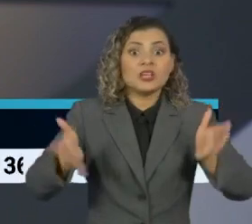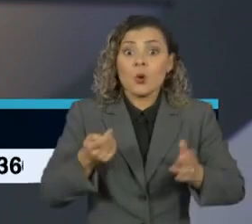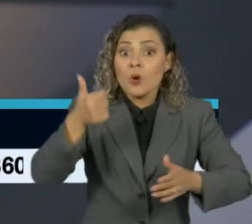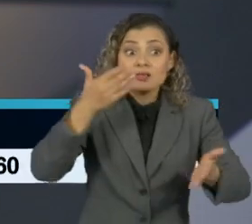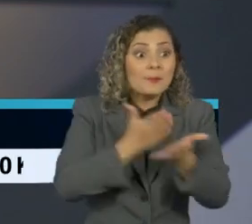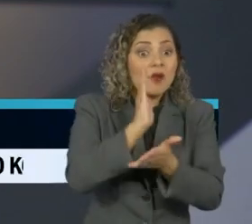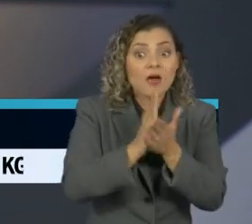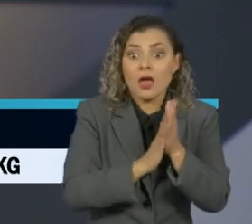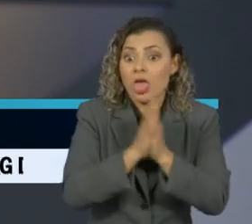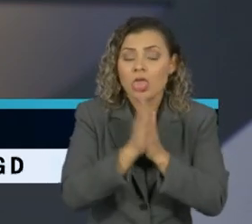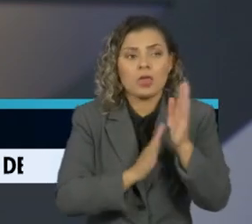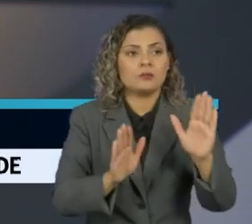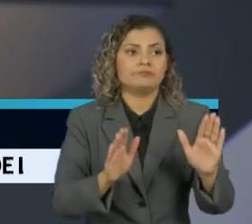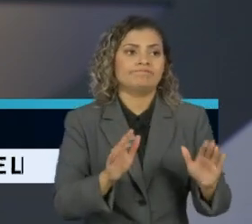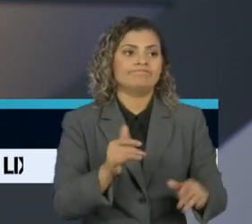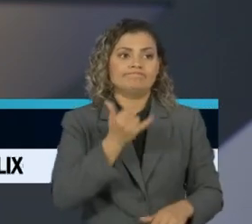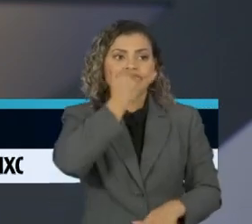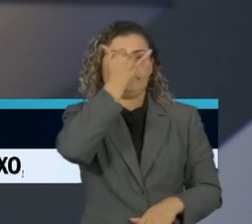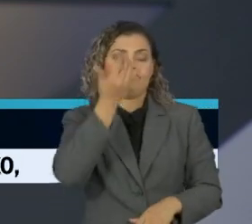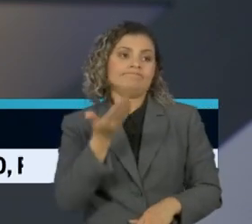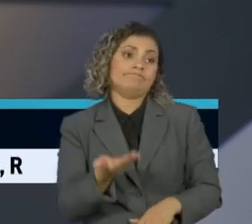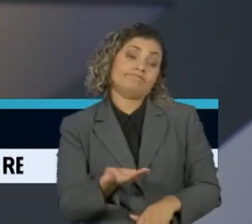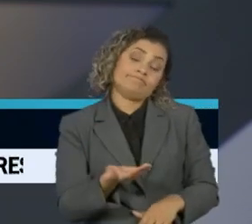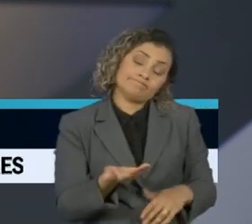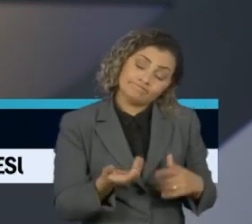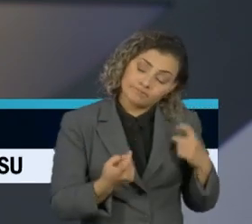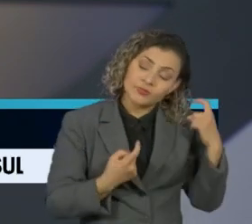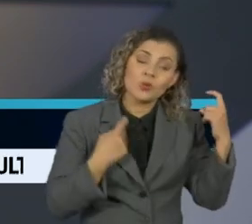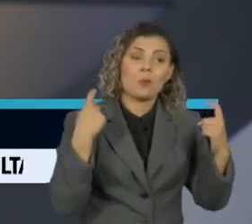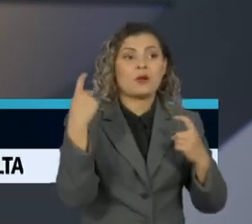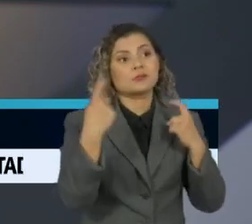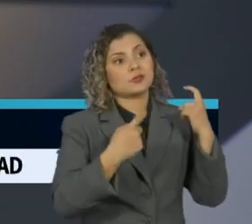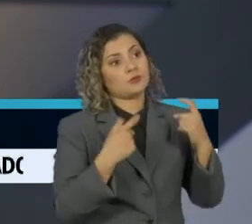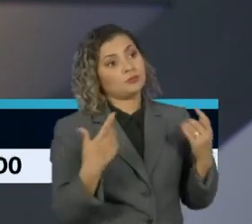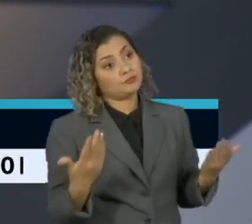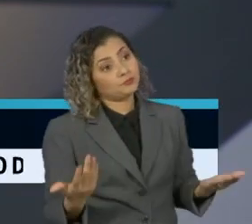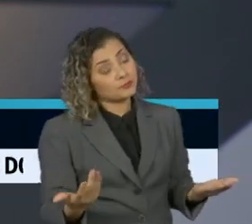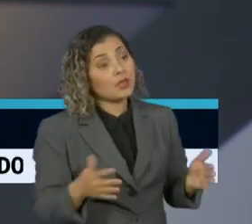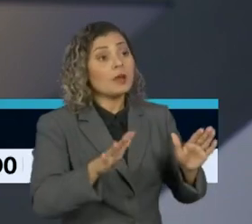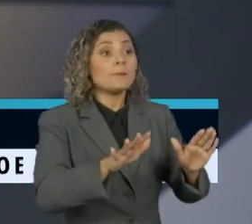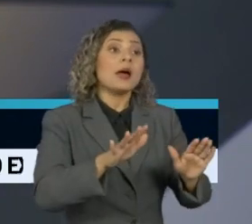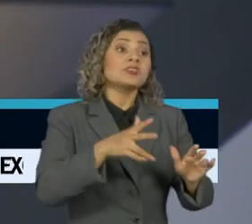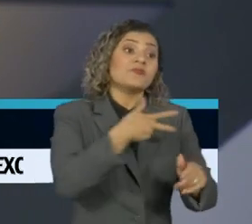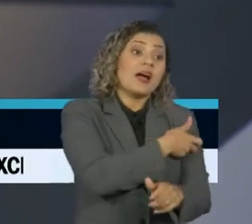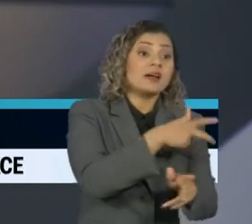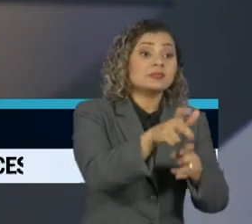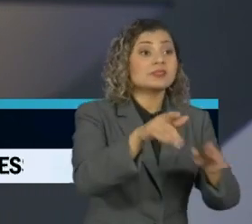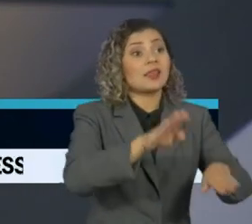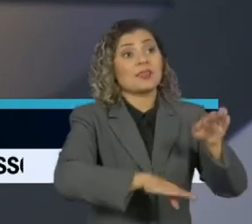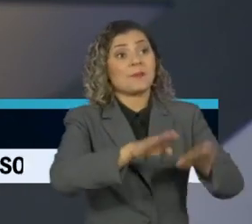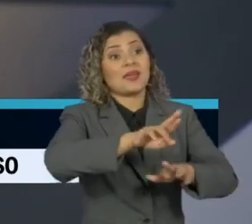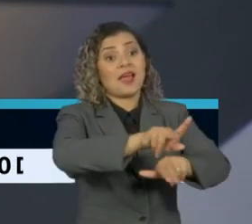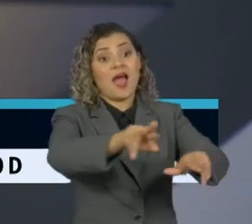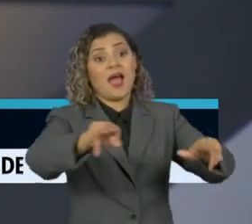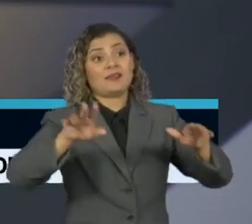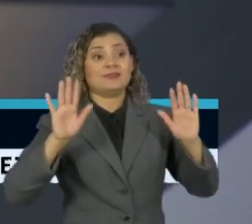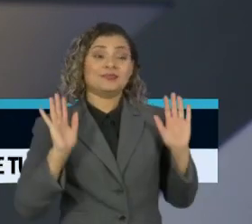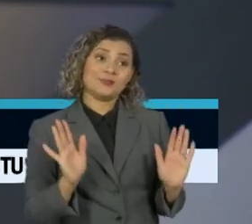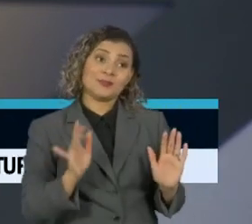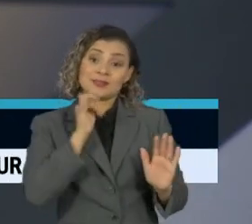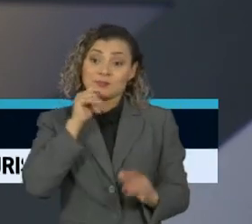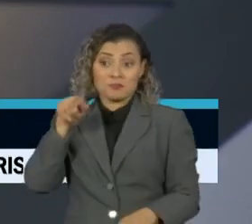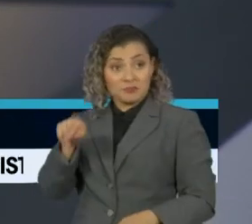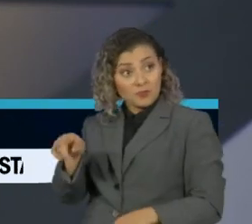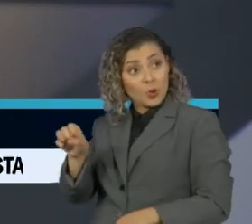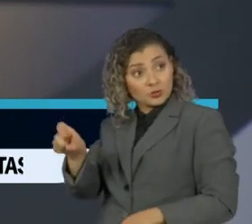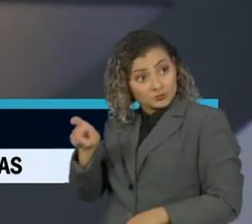chegar mais rapidamente a população São lixo causa preocupação agora é só um passe nascer vacinas Vamos essa vacina